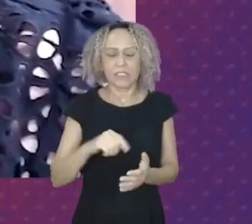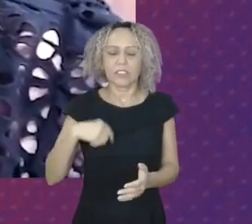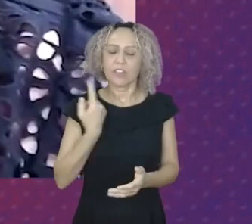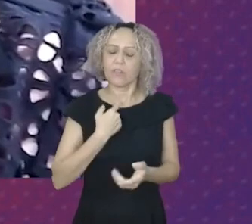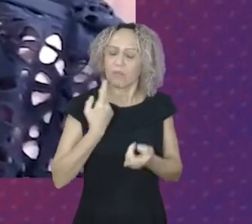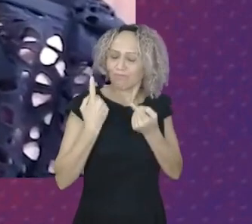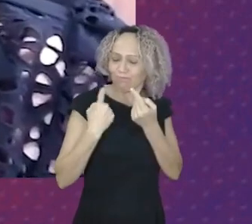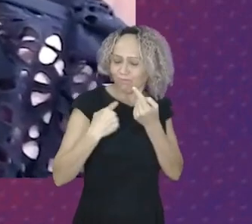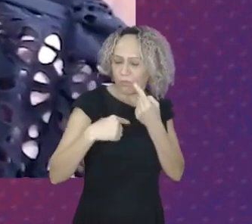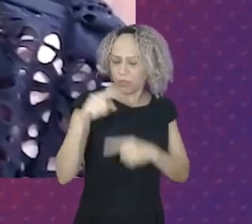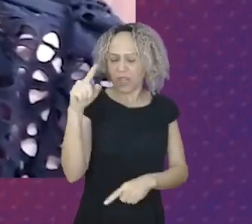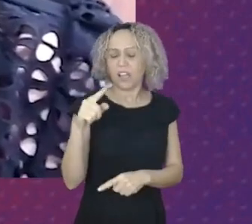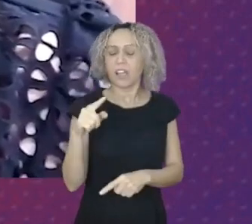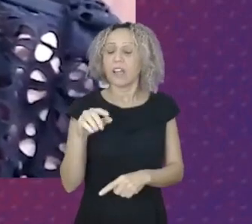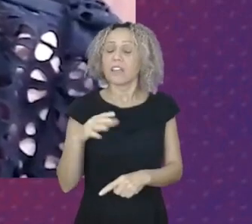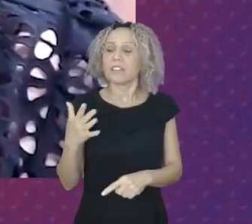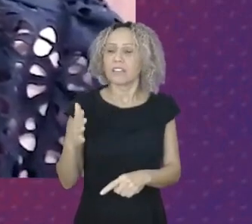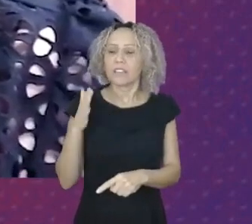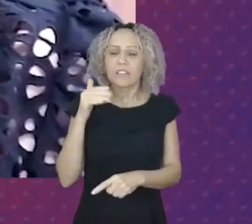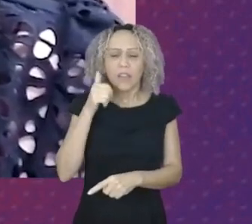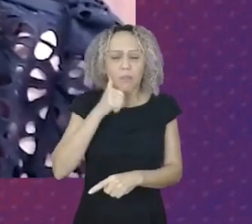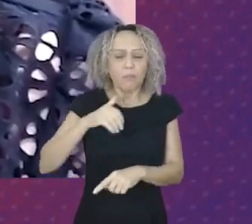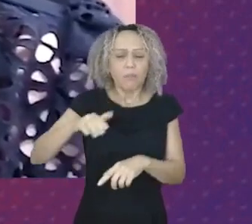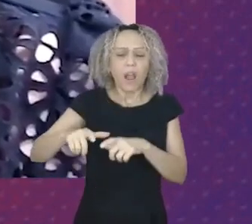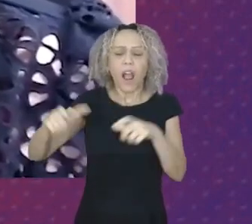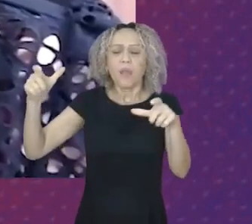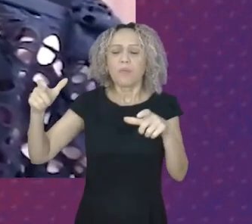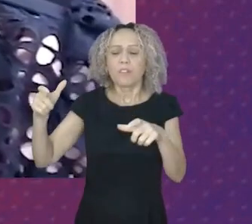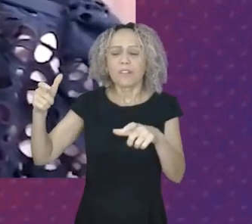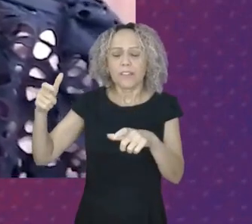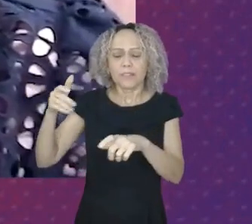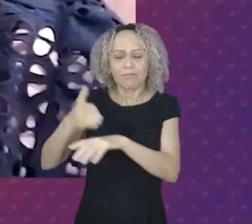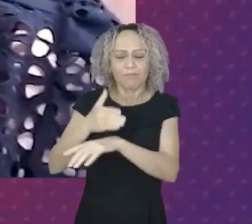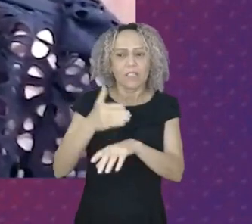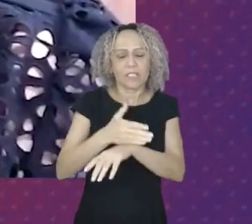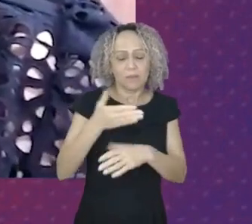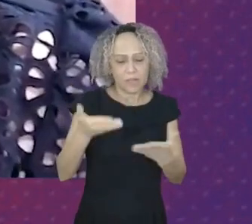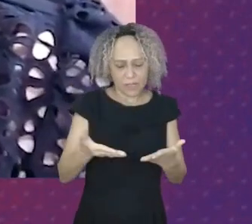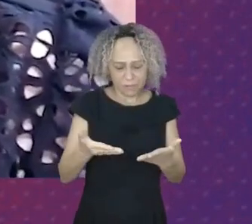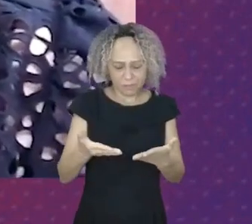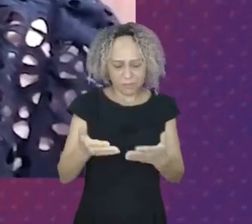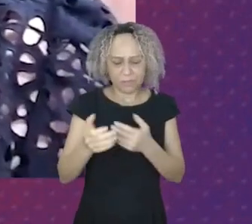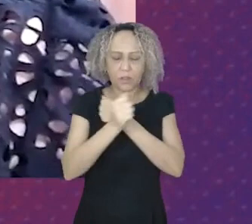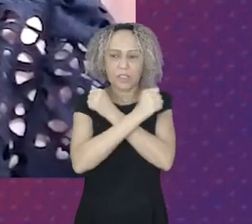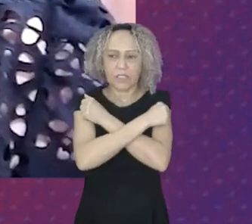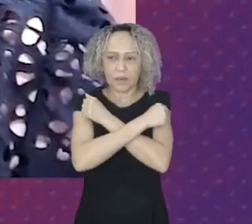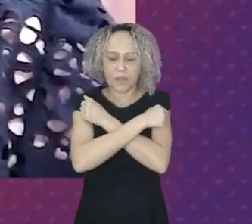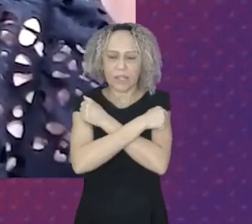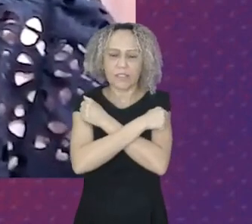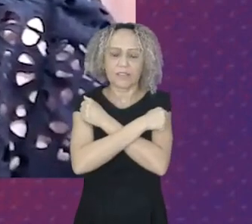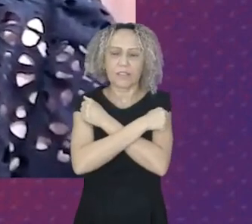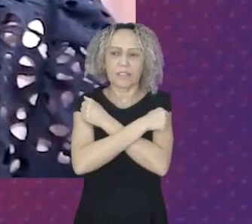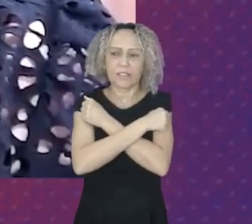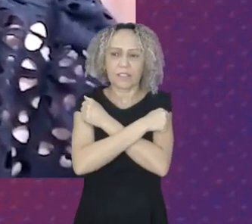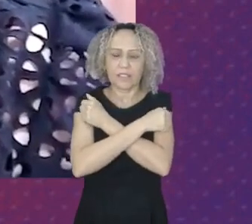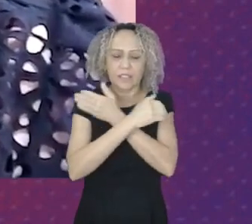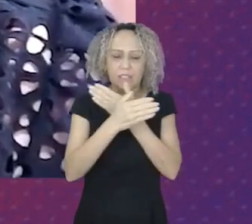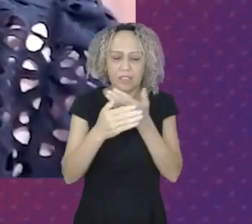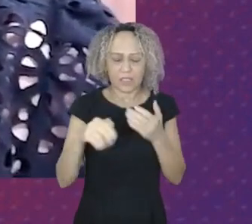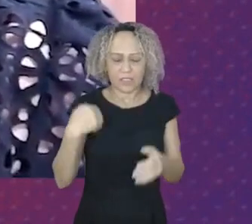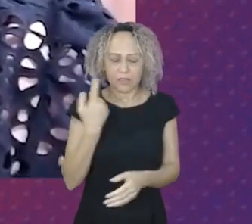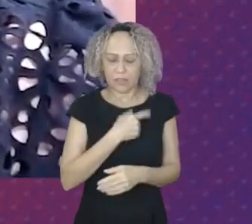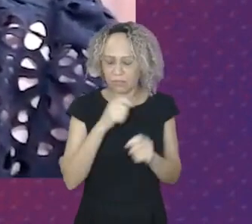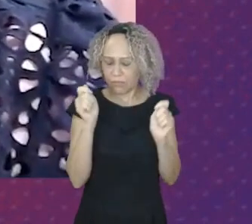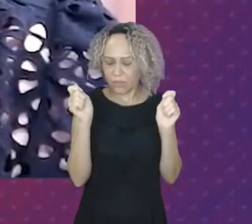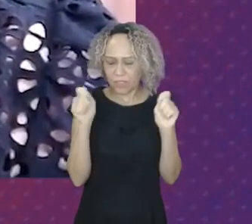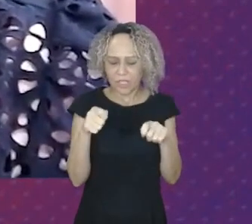com maior participação de todas neste processo. Um grande abraço e que a gente possa se